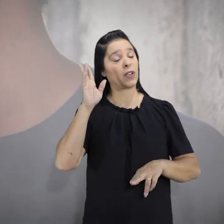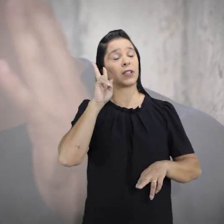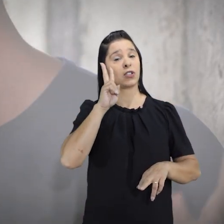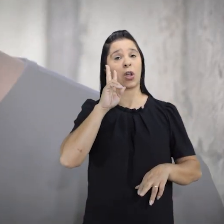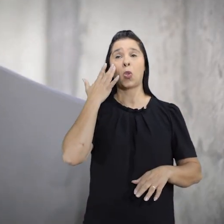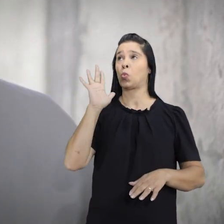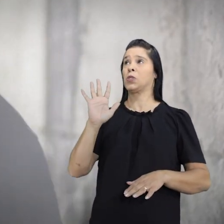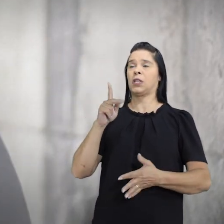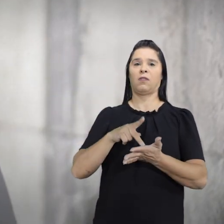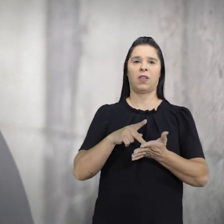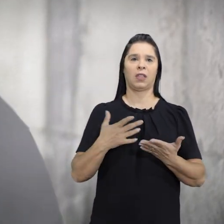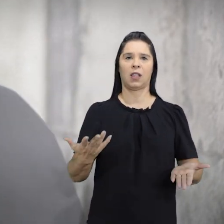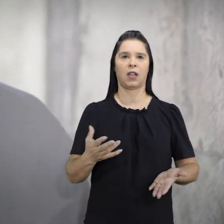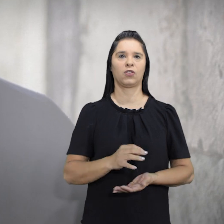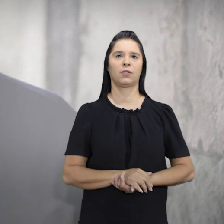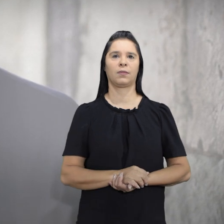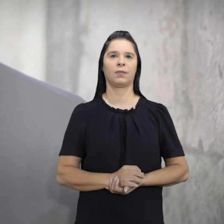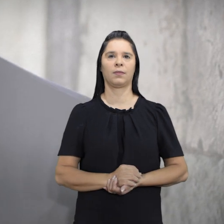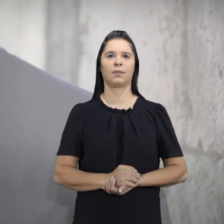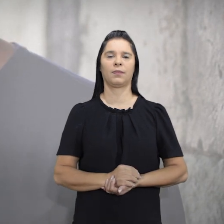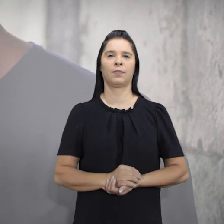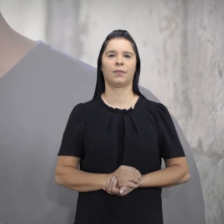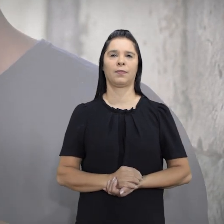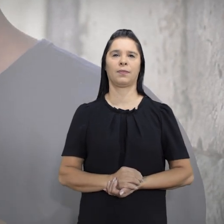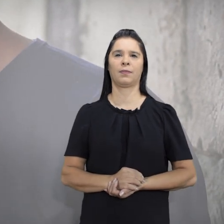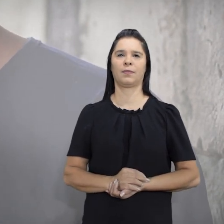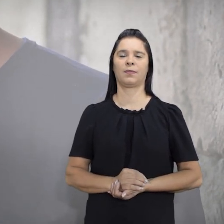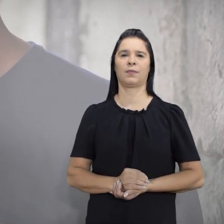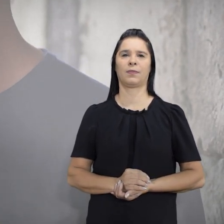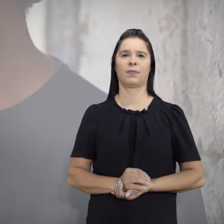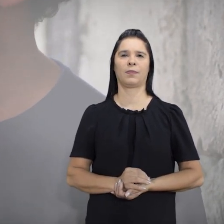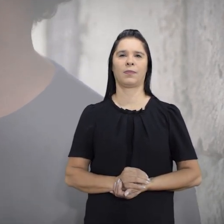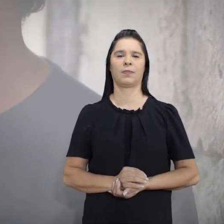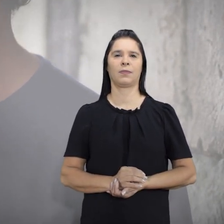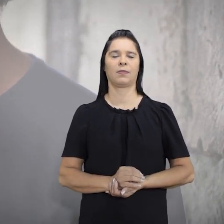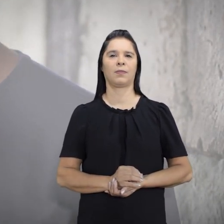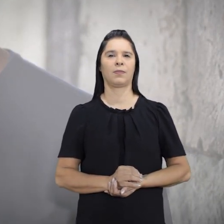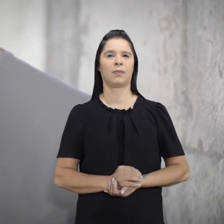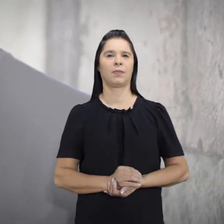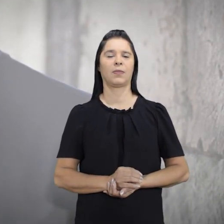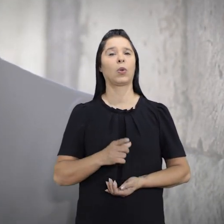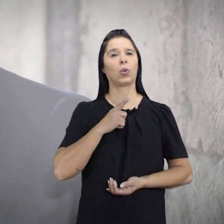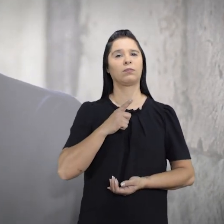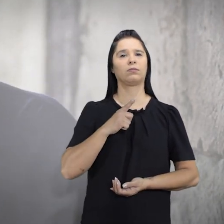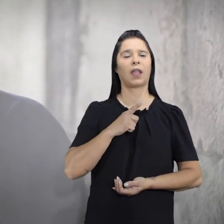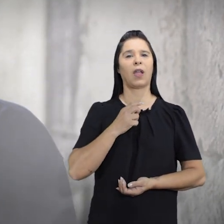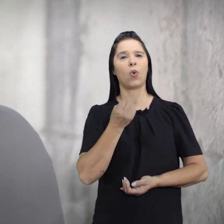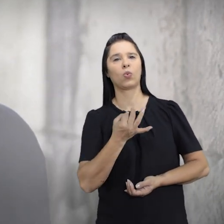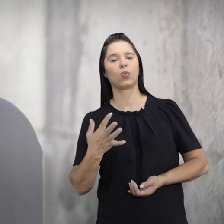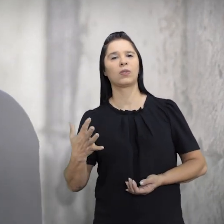história, não sei se é verídica, se ela confere, né? Muitos, com certeza,